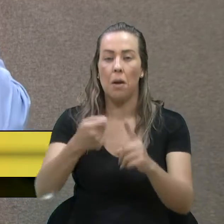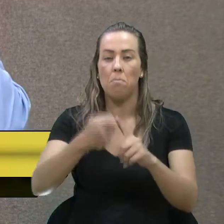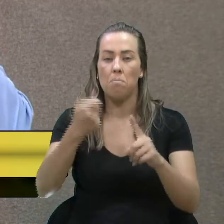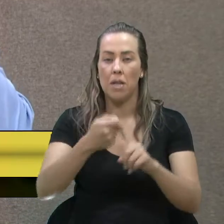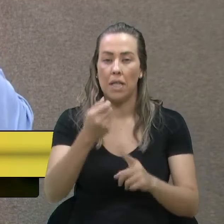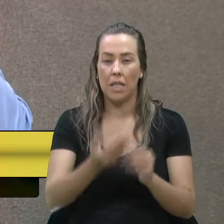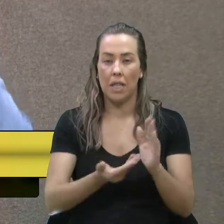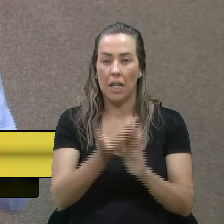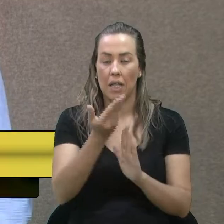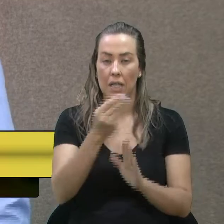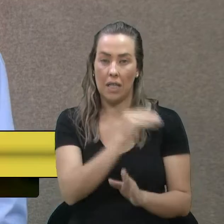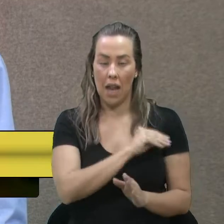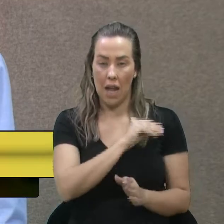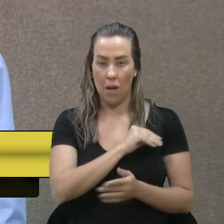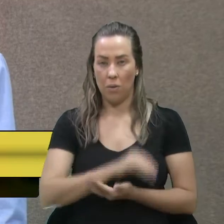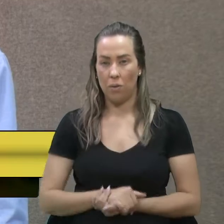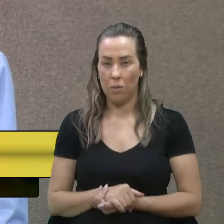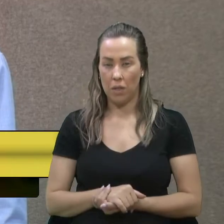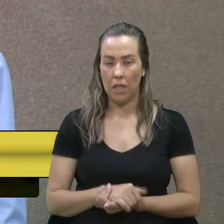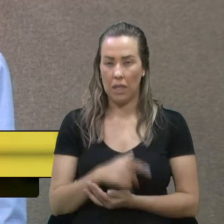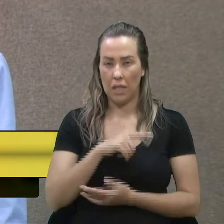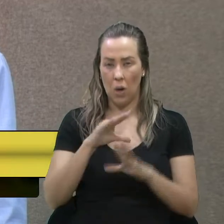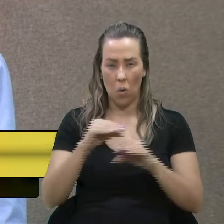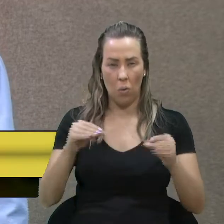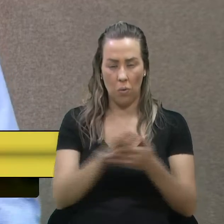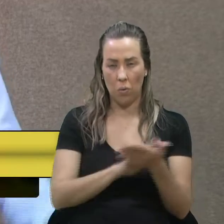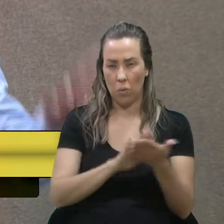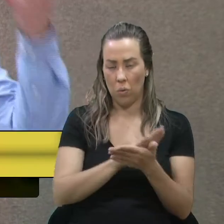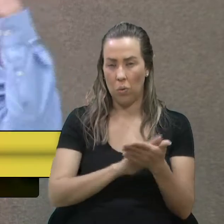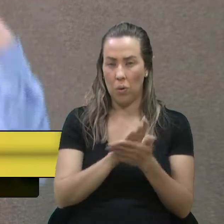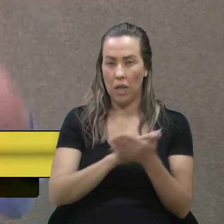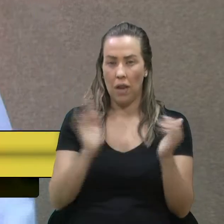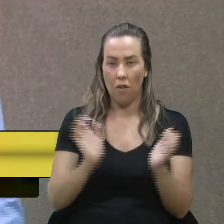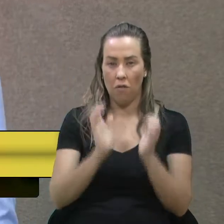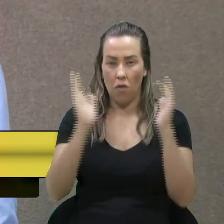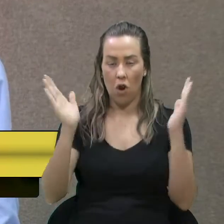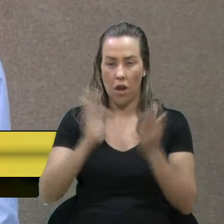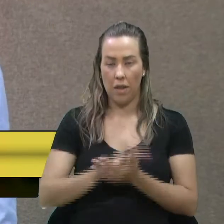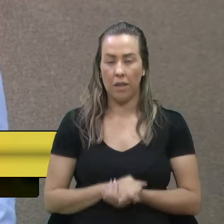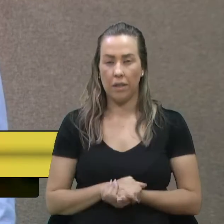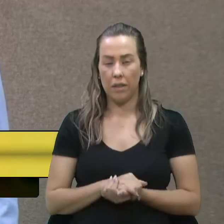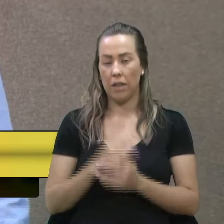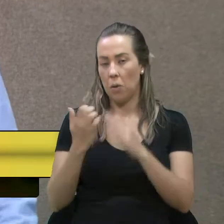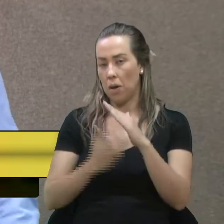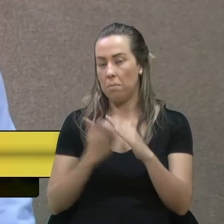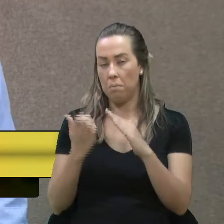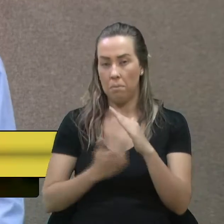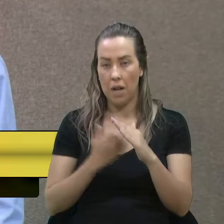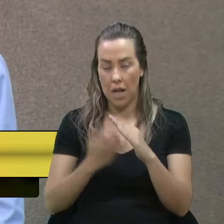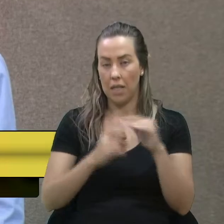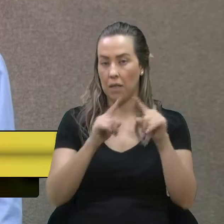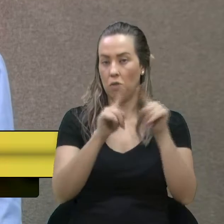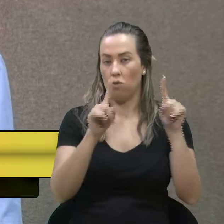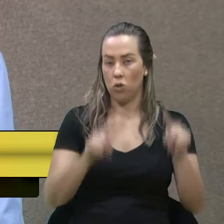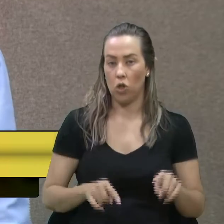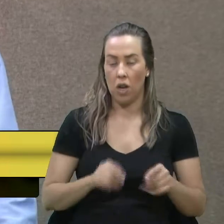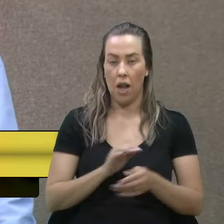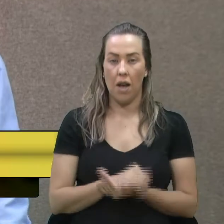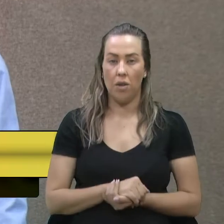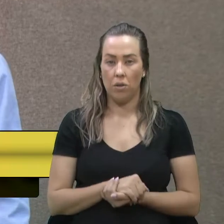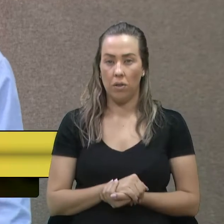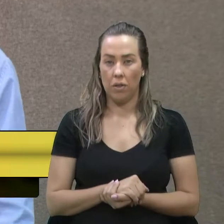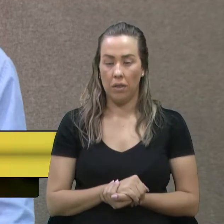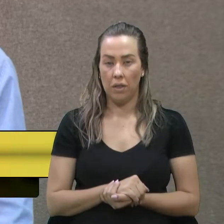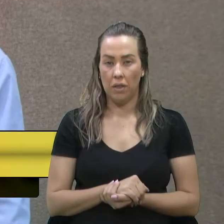aí gera um desconforto da sociedade que está lá fora, com as suas empresas, com seus funcionários, e